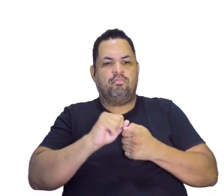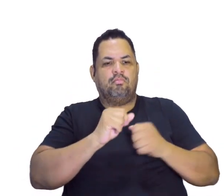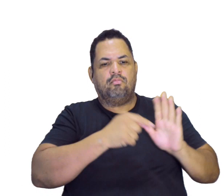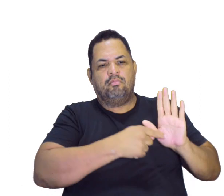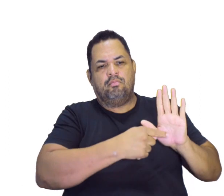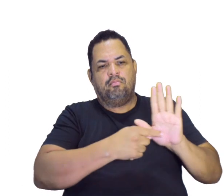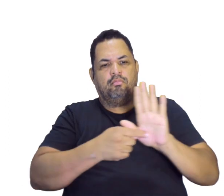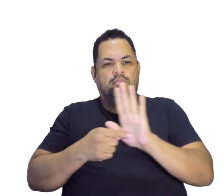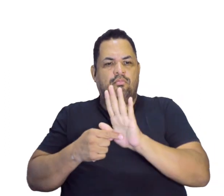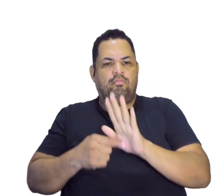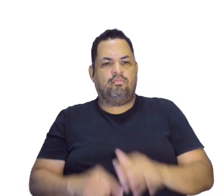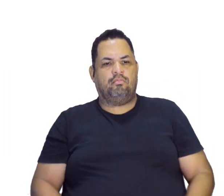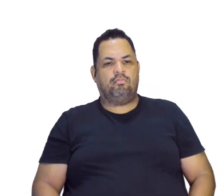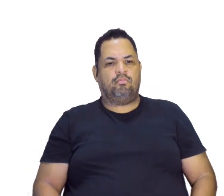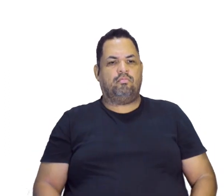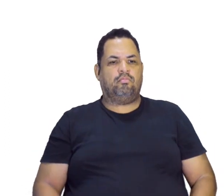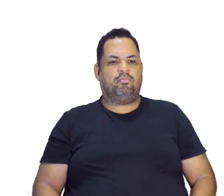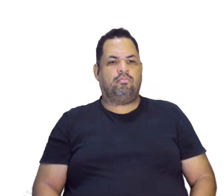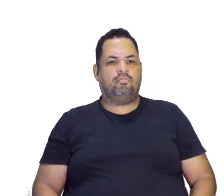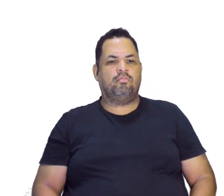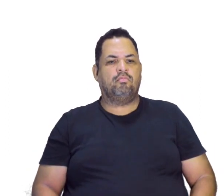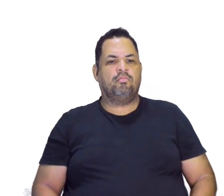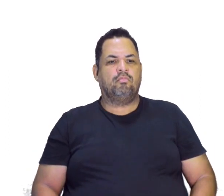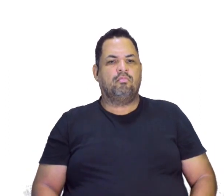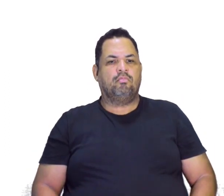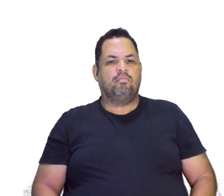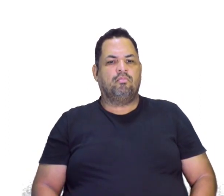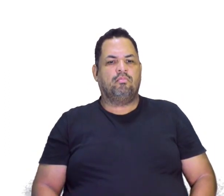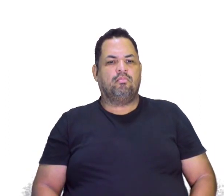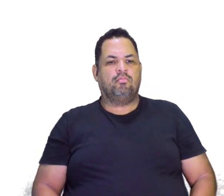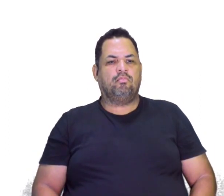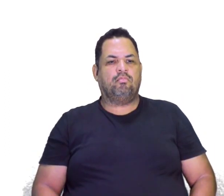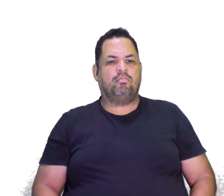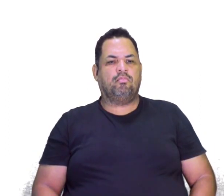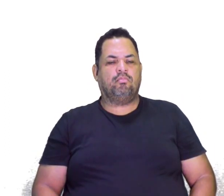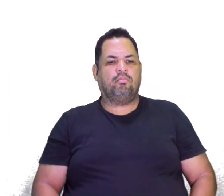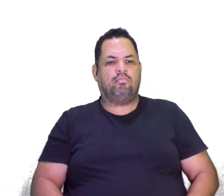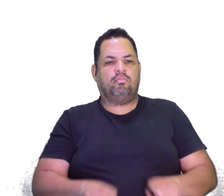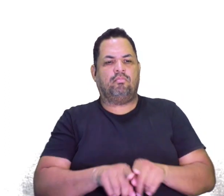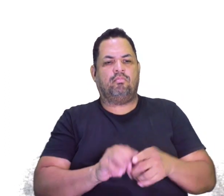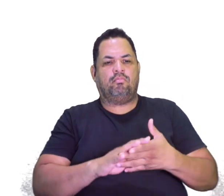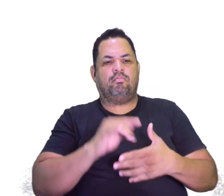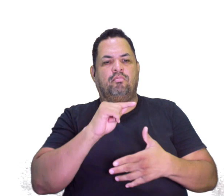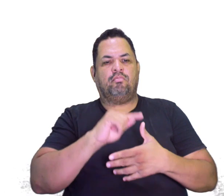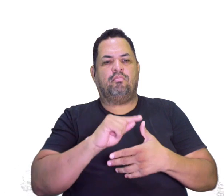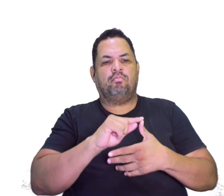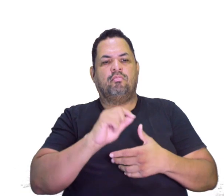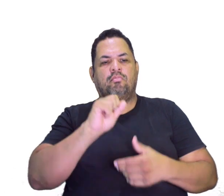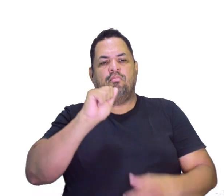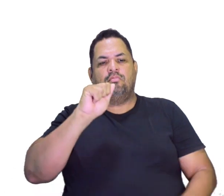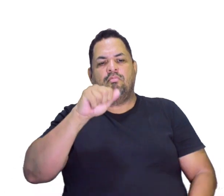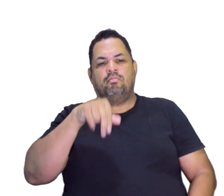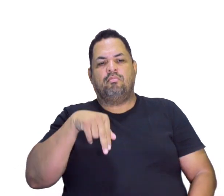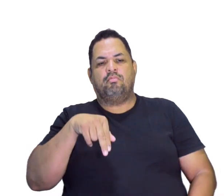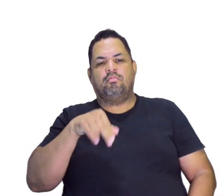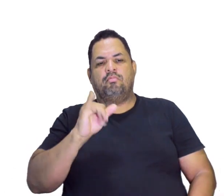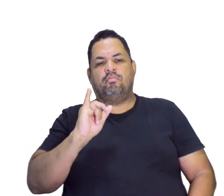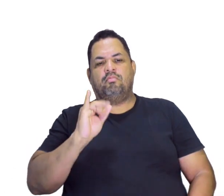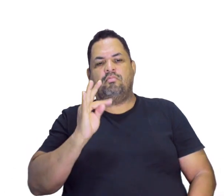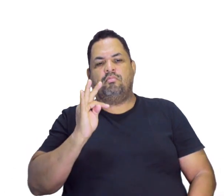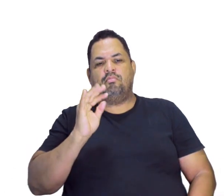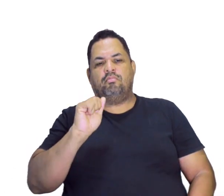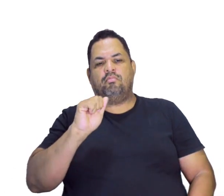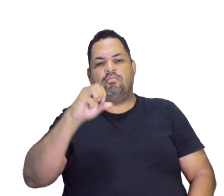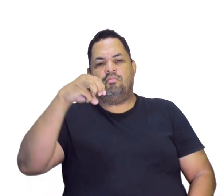né? Então, nós temos aqui que foi Anita Malfatti, né? Eu queria lembrar para